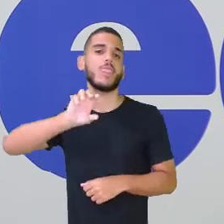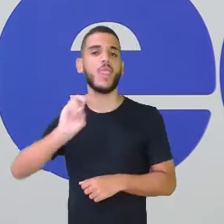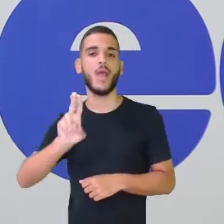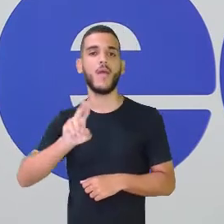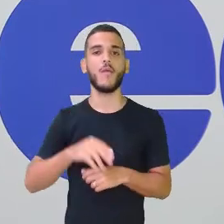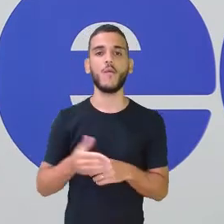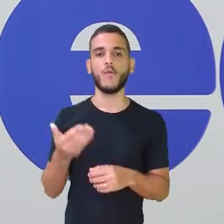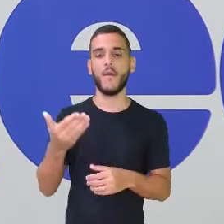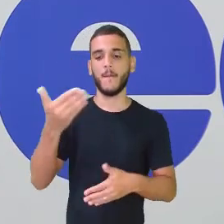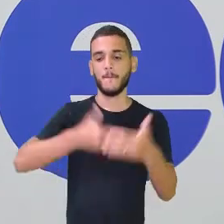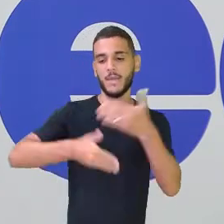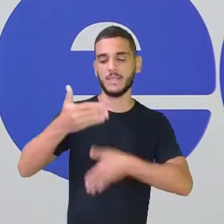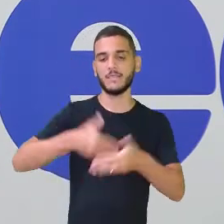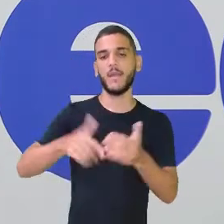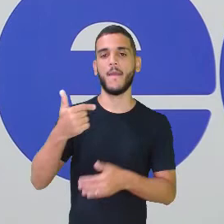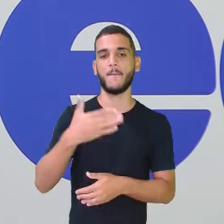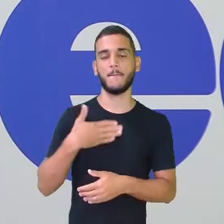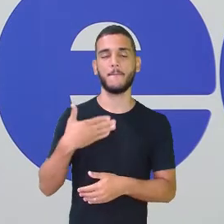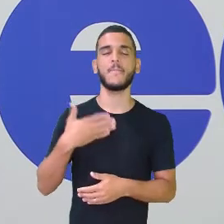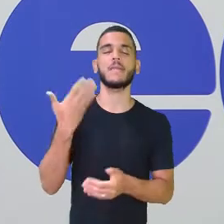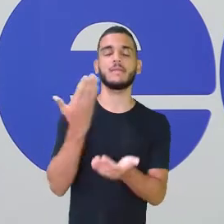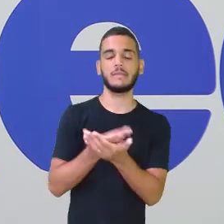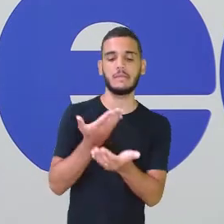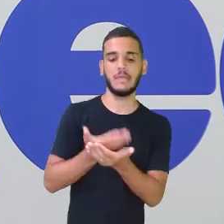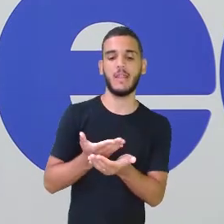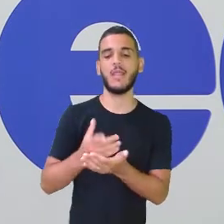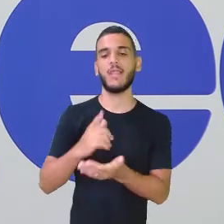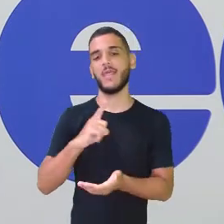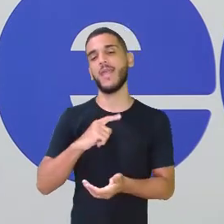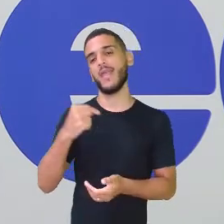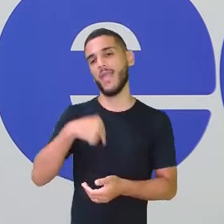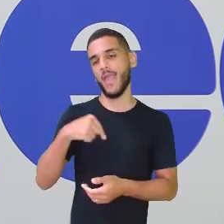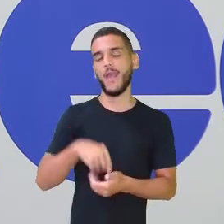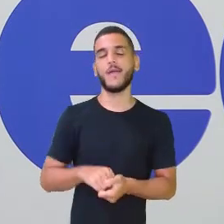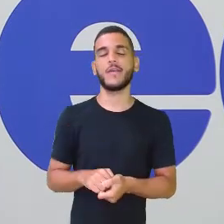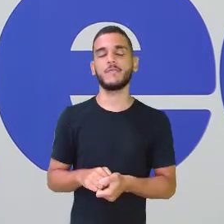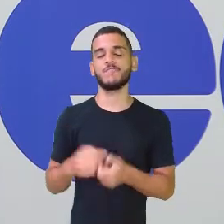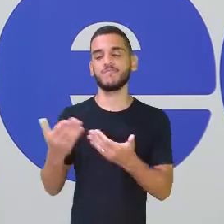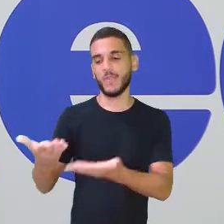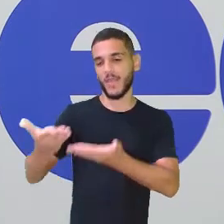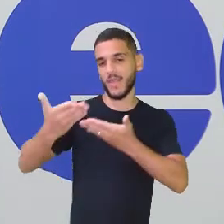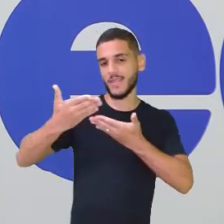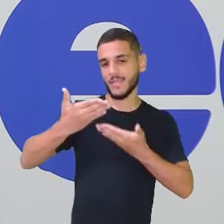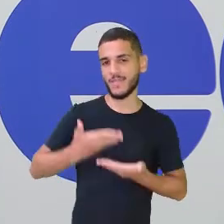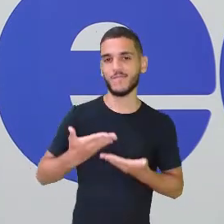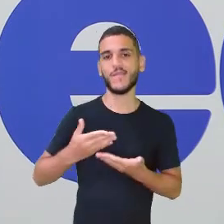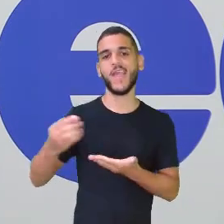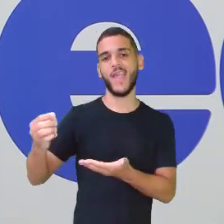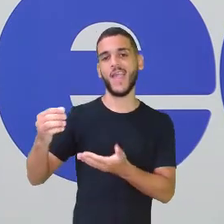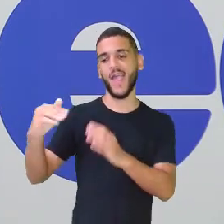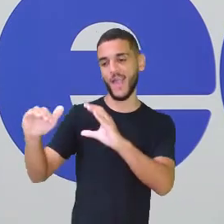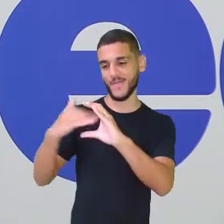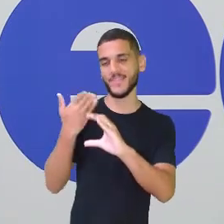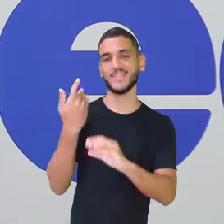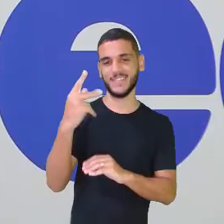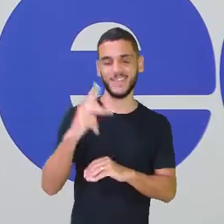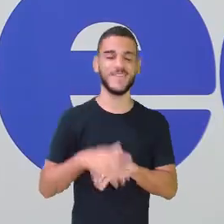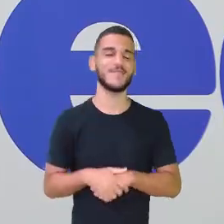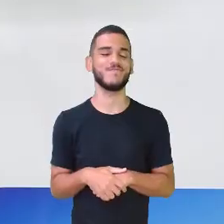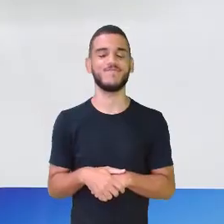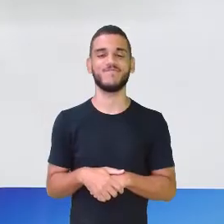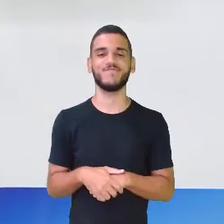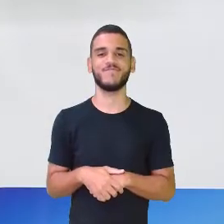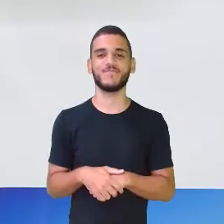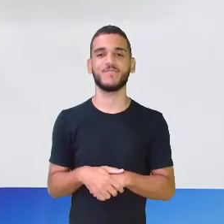professora Sinara. Como não tem Nau, tem eu aqui para receber a sua mensagem. Não fica de fora e acompanha a aula.